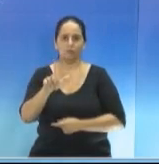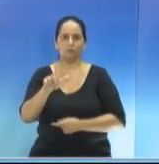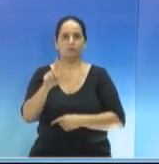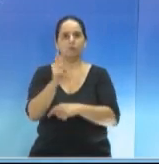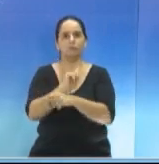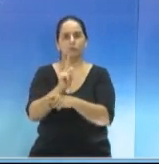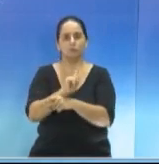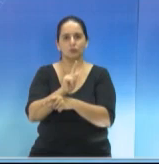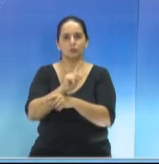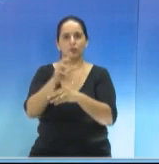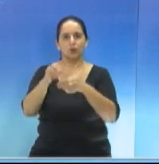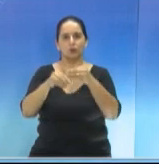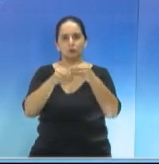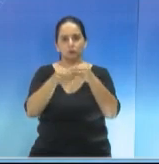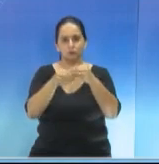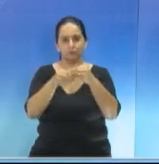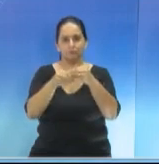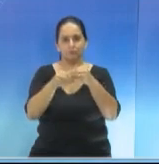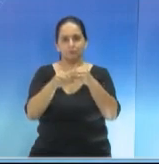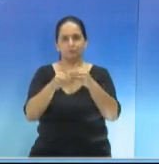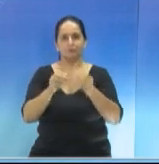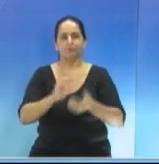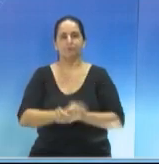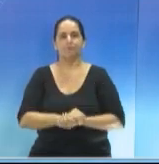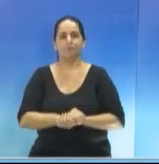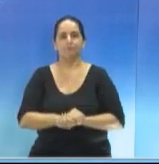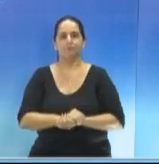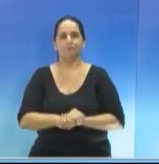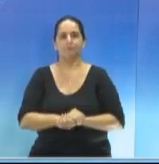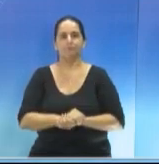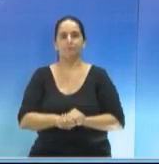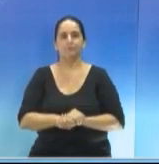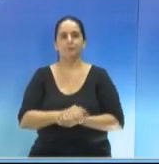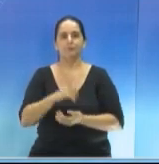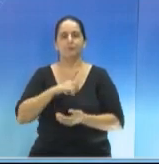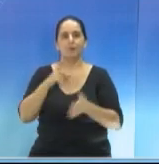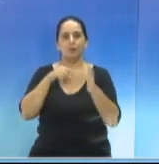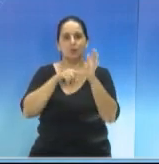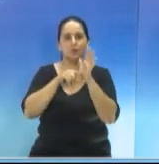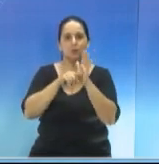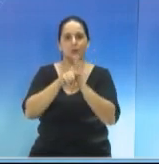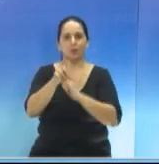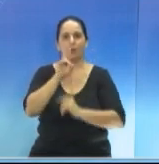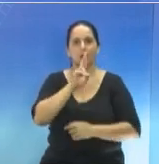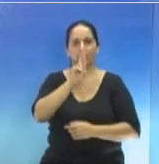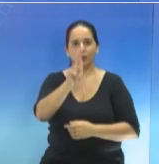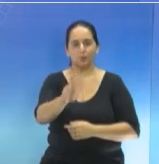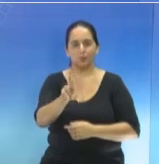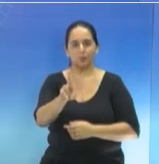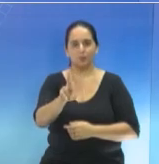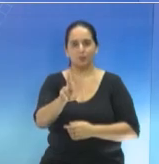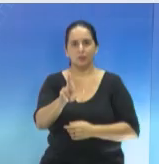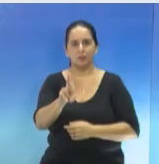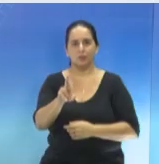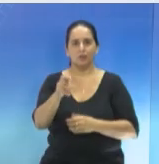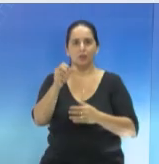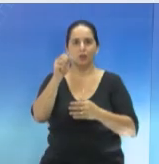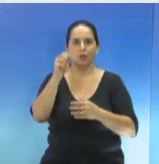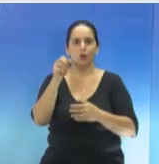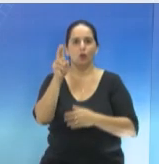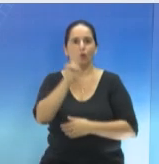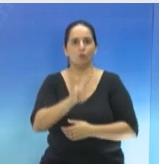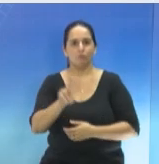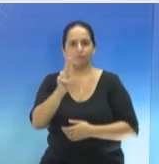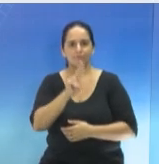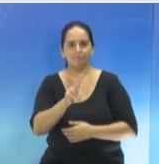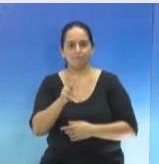então, desse gênero, o resumo do artigo acadêmico. Então, nós temos aí, para responder essa questão, você deve observar o que predomina